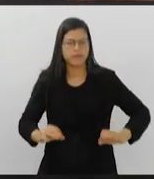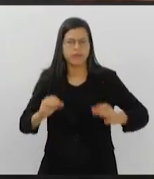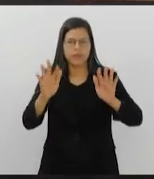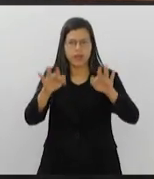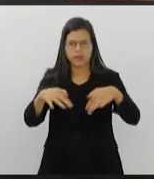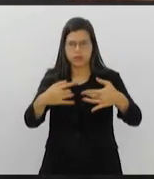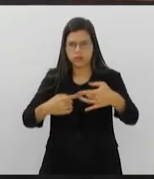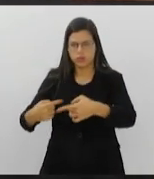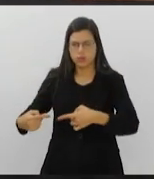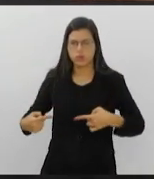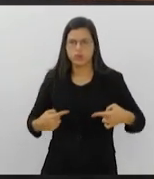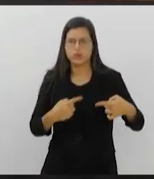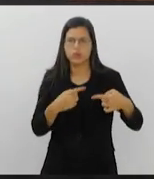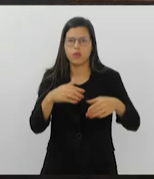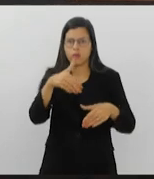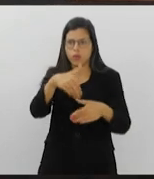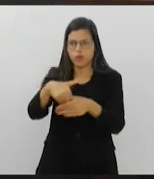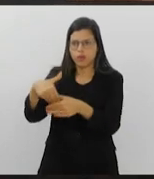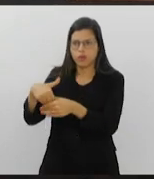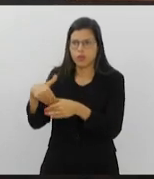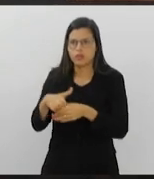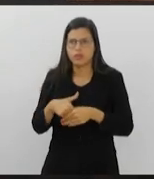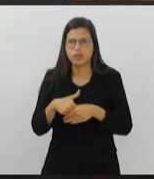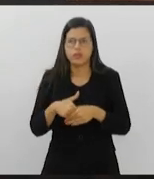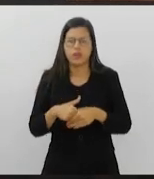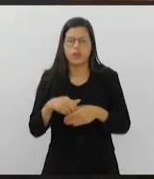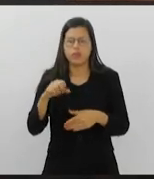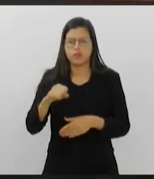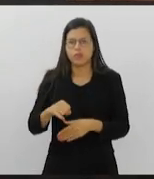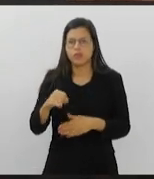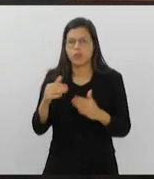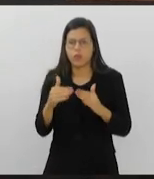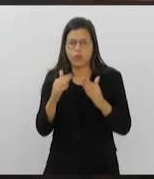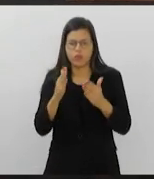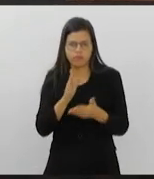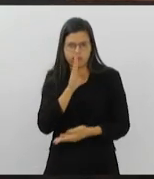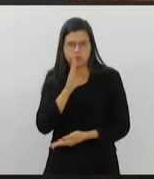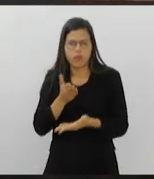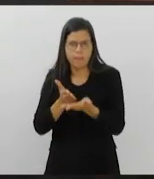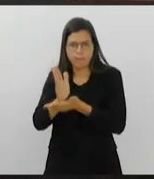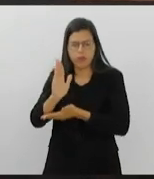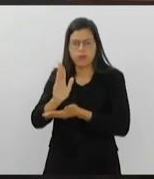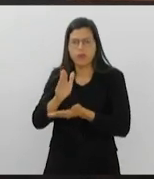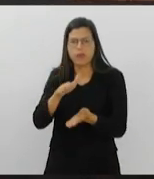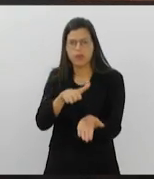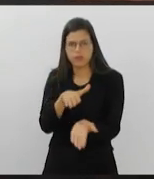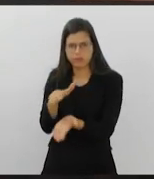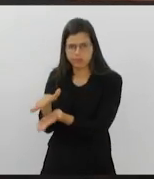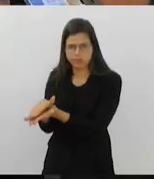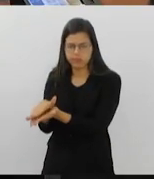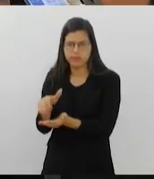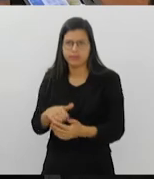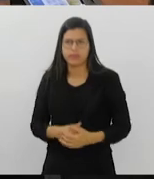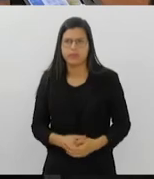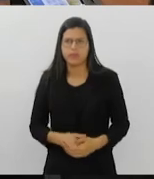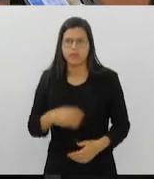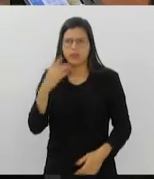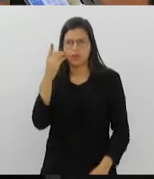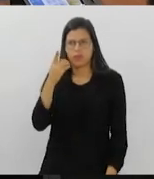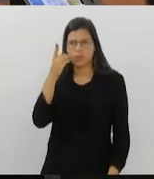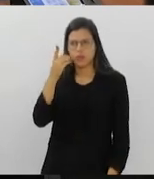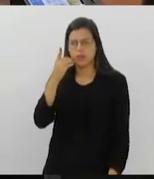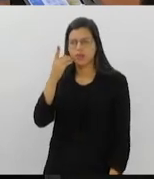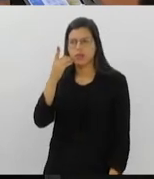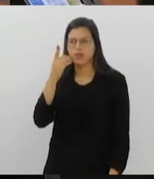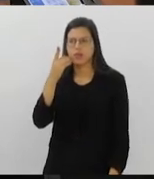encerrada a discussão. Em votação, senhores que aprovam, permaneçam como estão. Aprovado, vai autógrafo. Deputado Carlos Mink, para declaração de